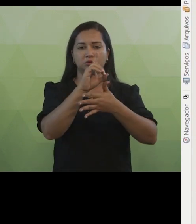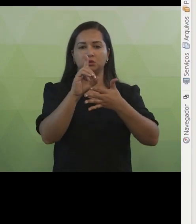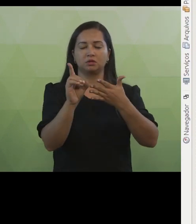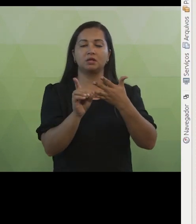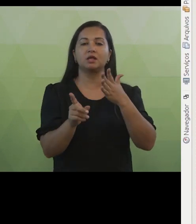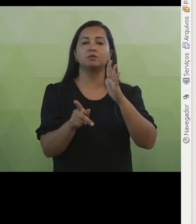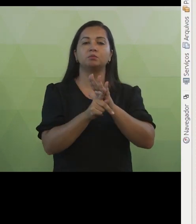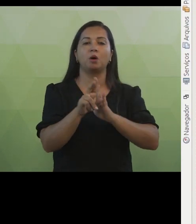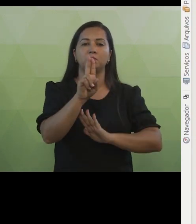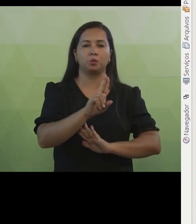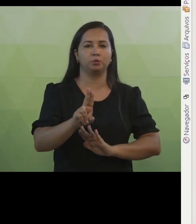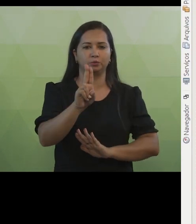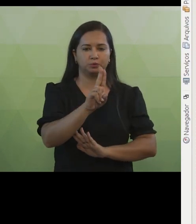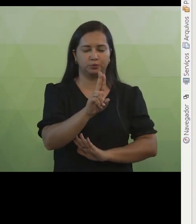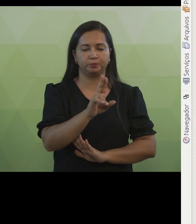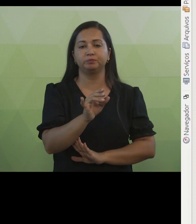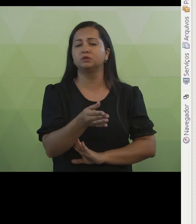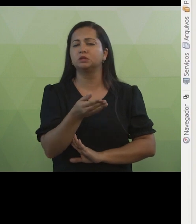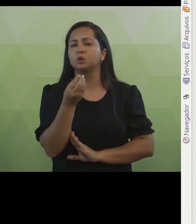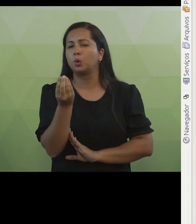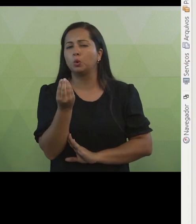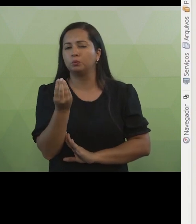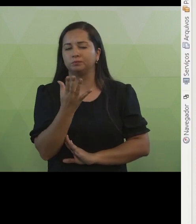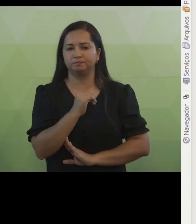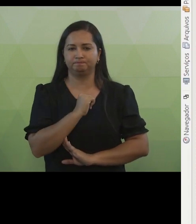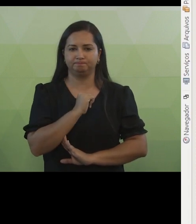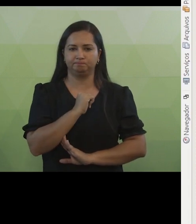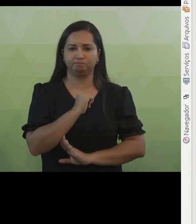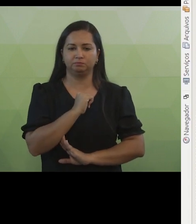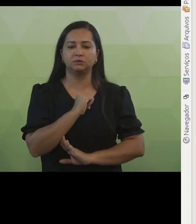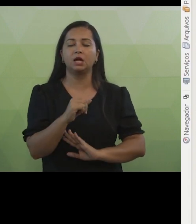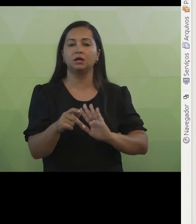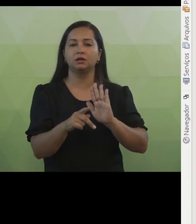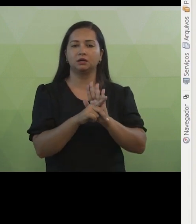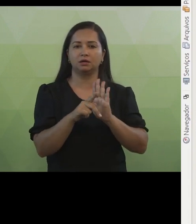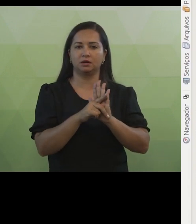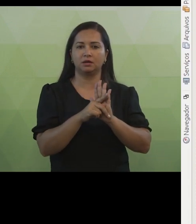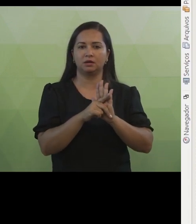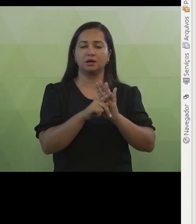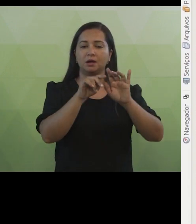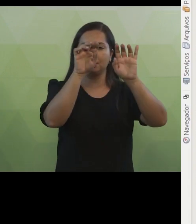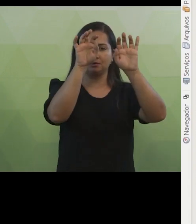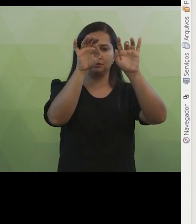usuário. Ou seja, eu instanciei aqui na minha aplicação